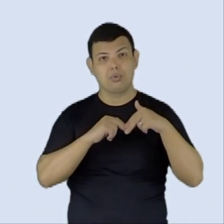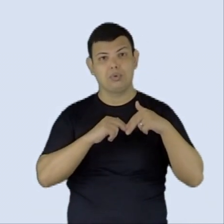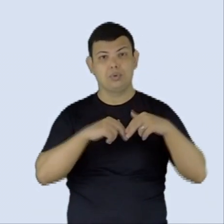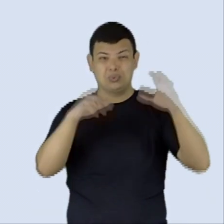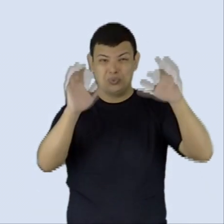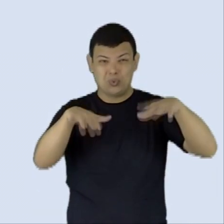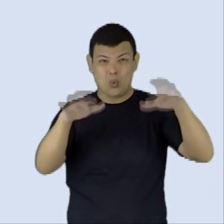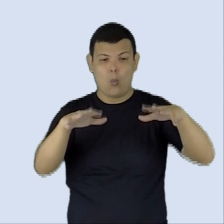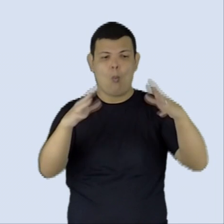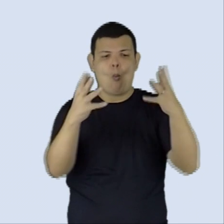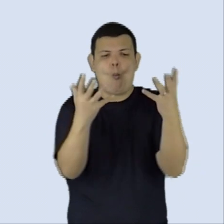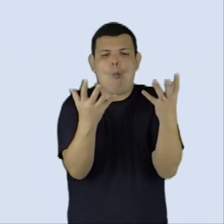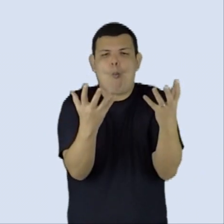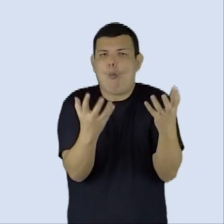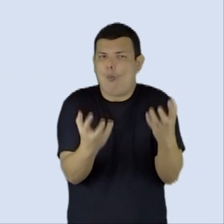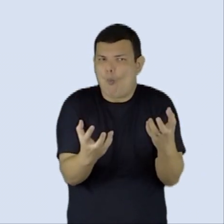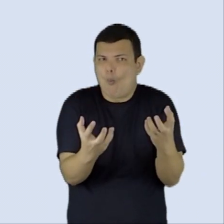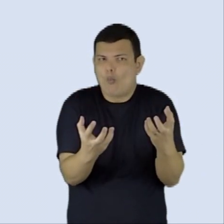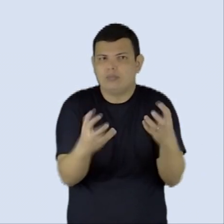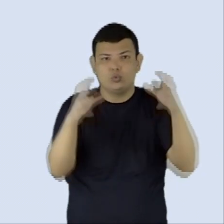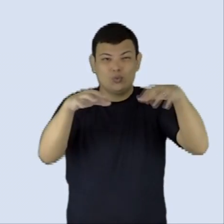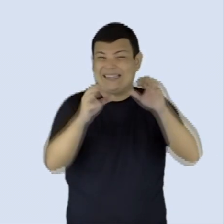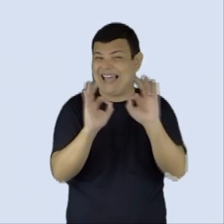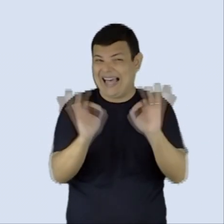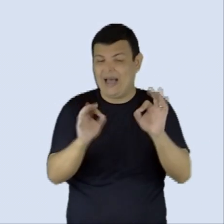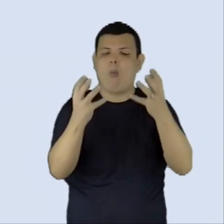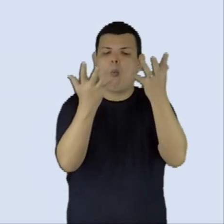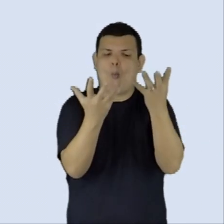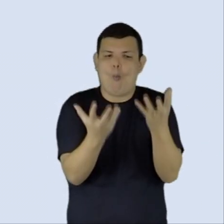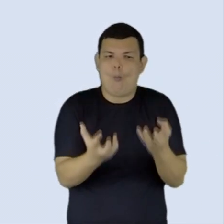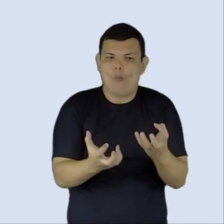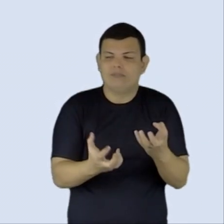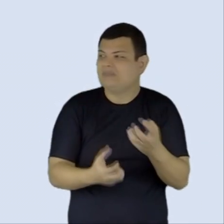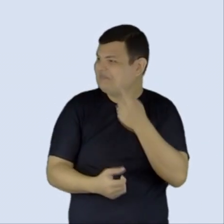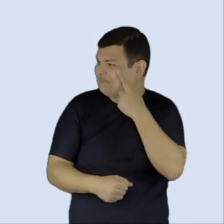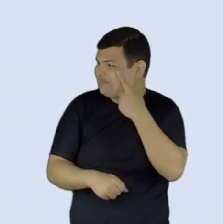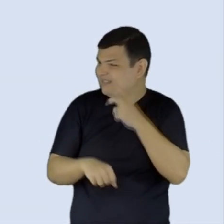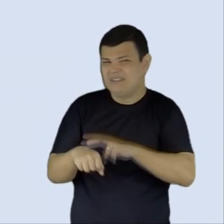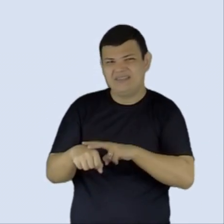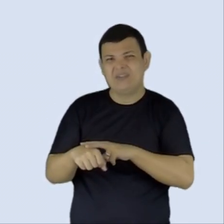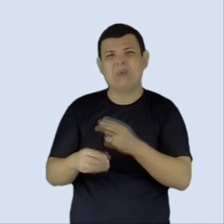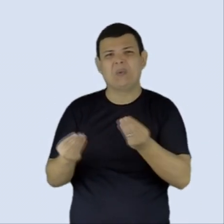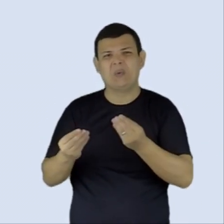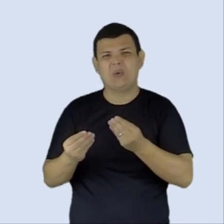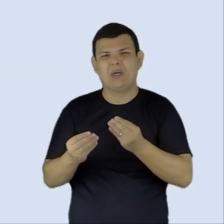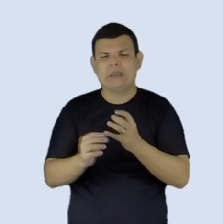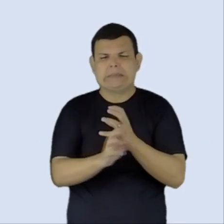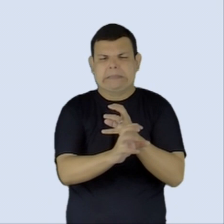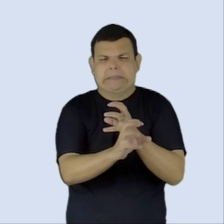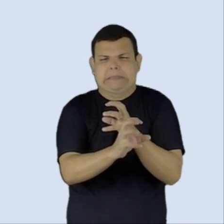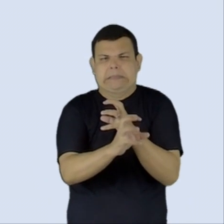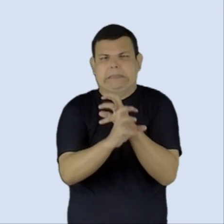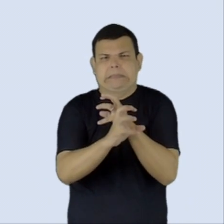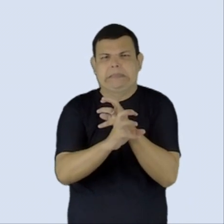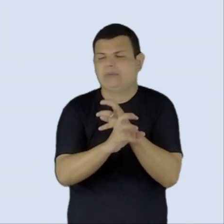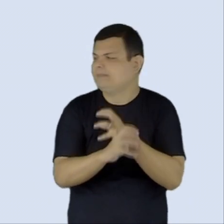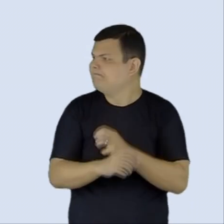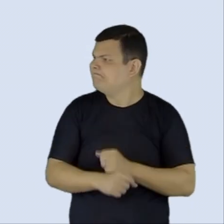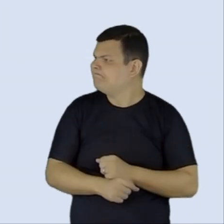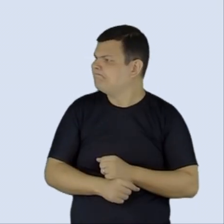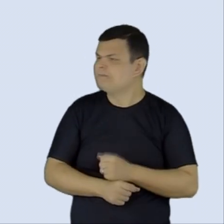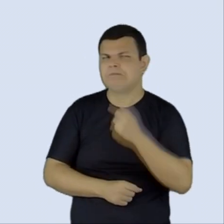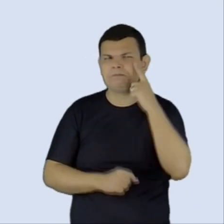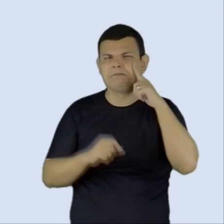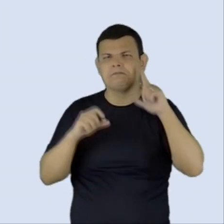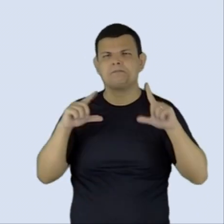os rios secam, né? Olha só a vegetação. É uma vegetação que tenta ter vida. Aqui nós temos